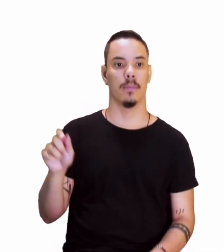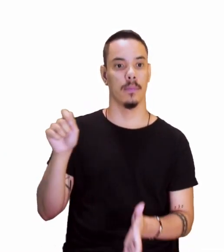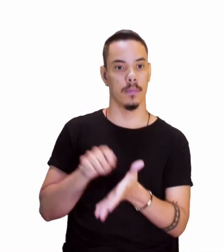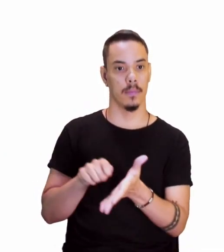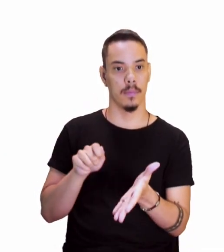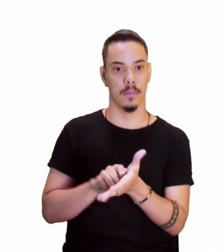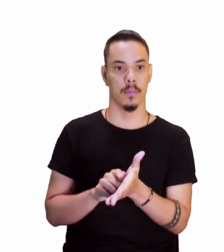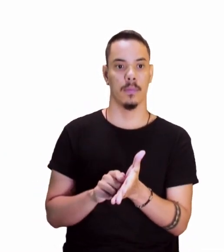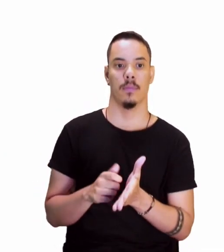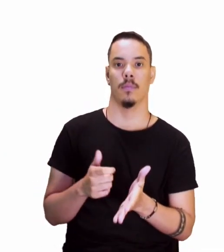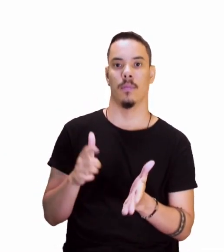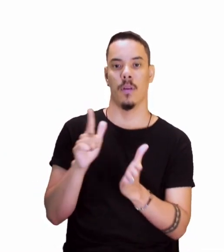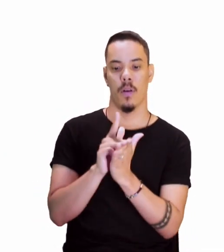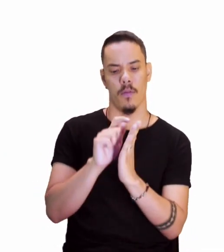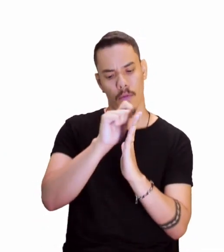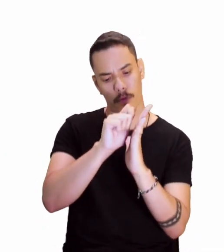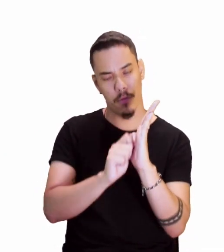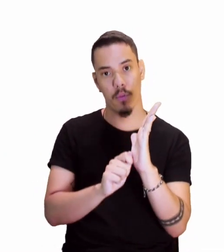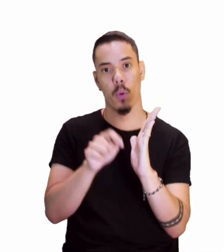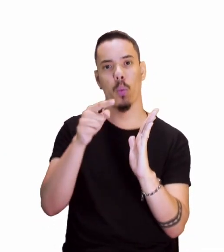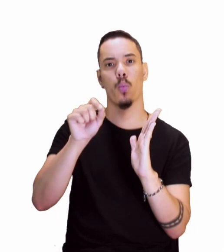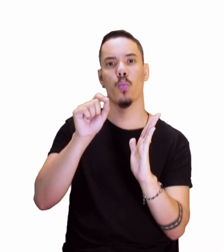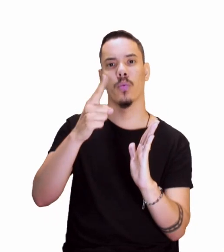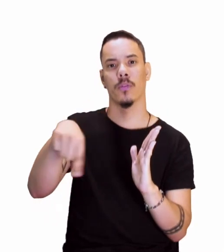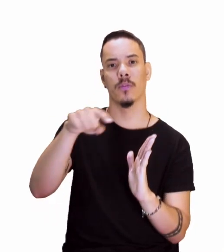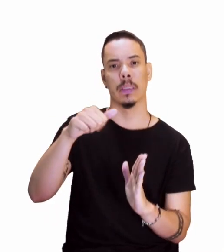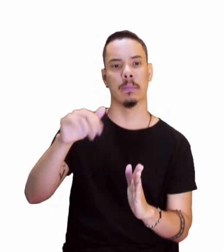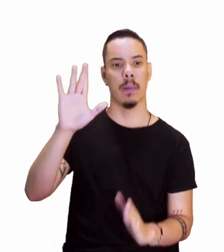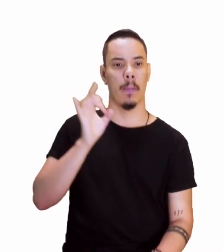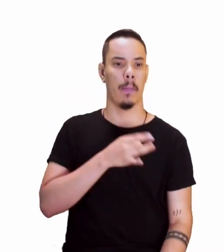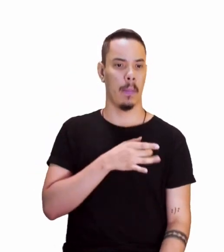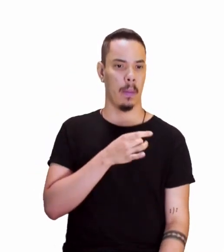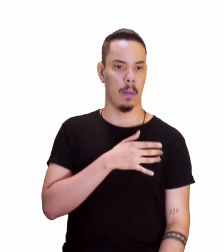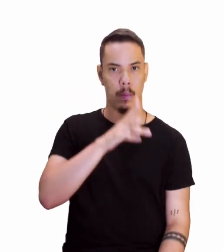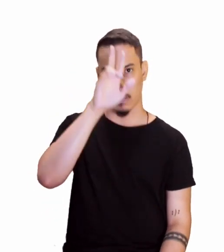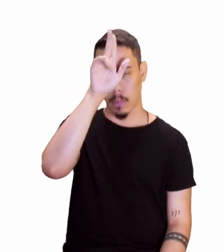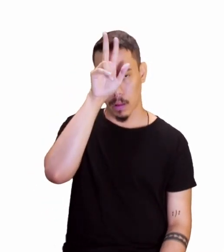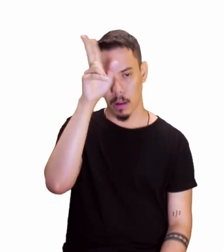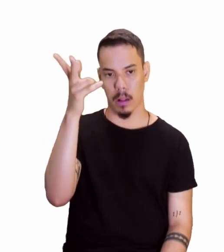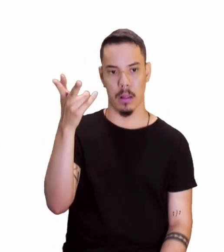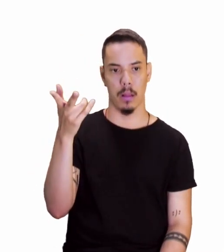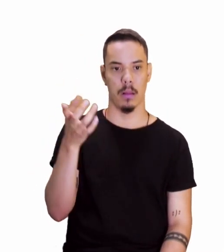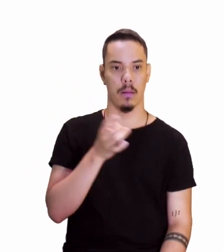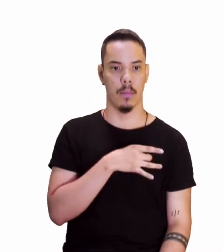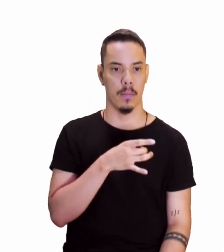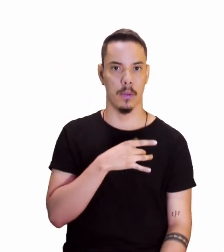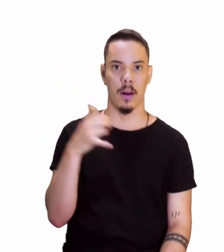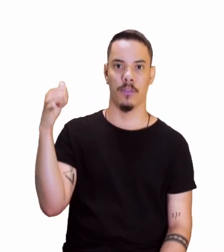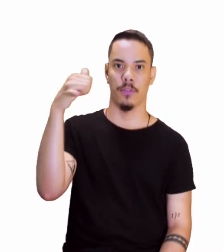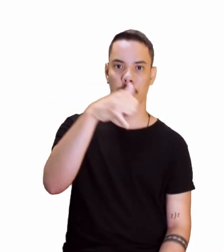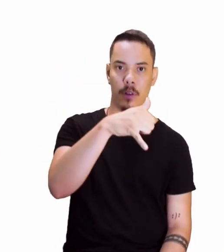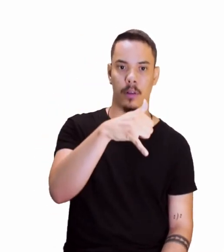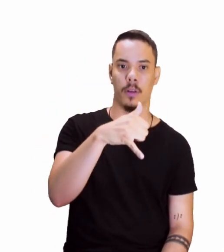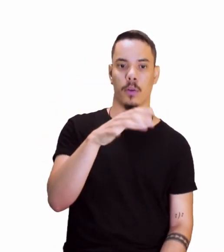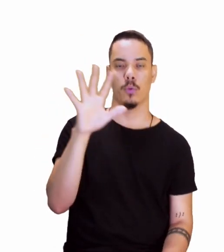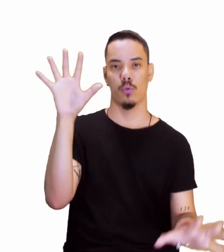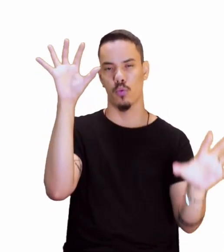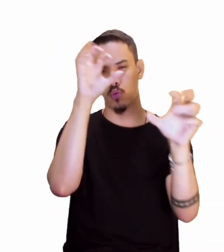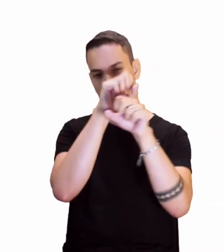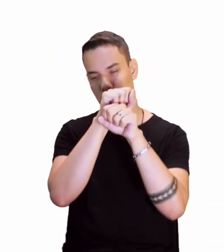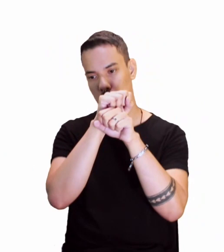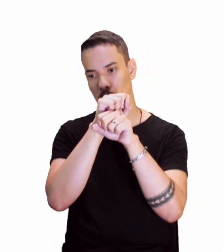escreva numa folha do que vocês têm mais medo. Medo de barata? Medo de avião? Medo do